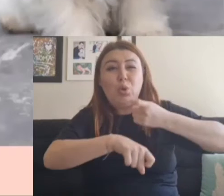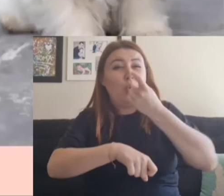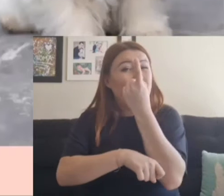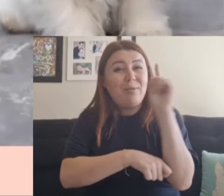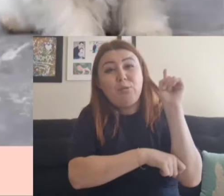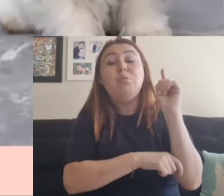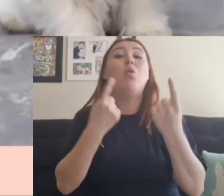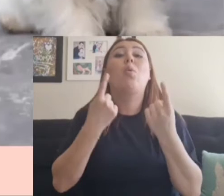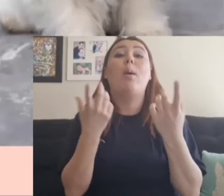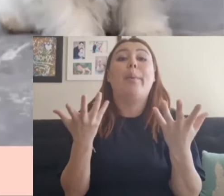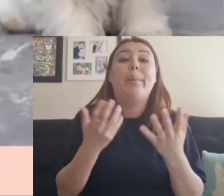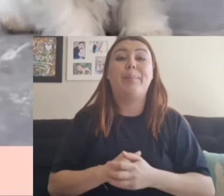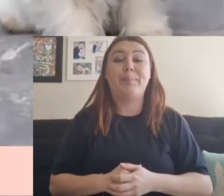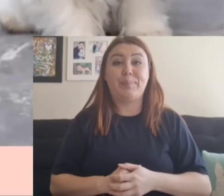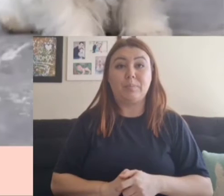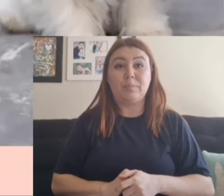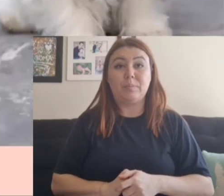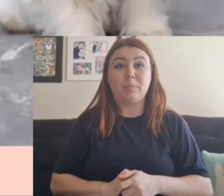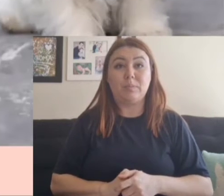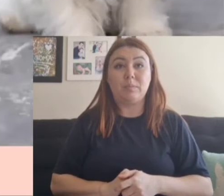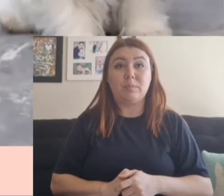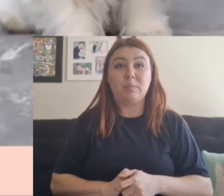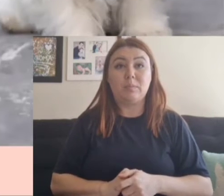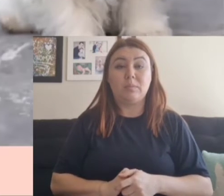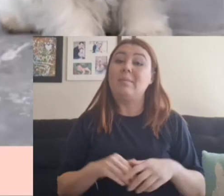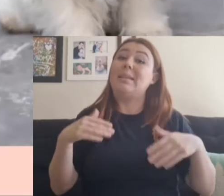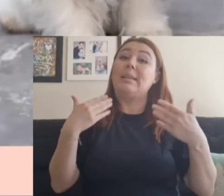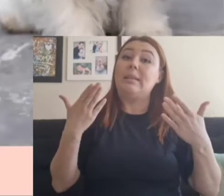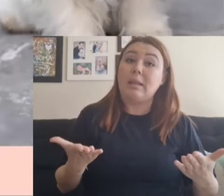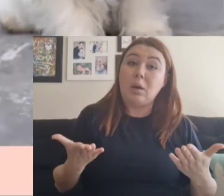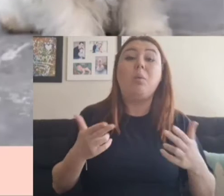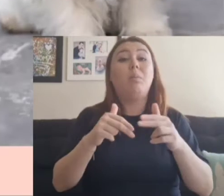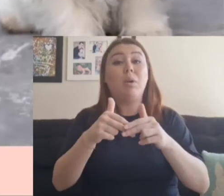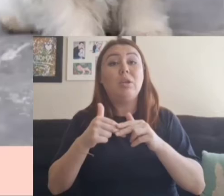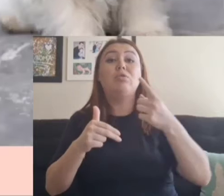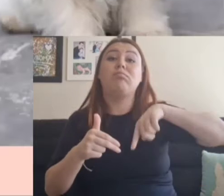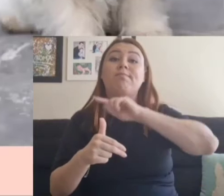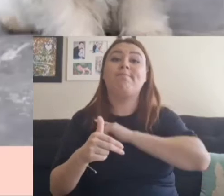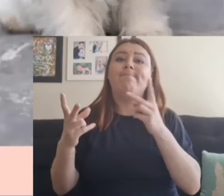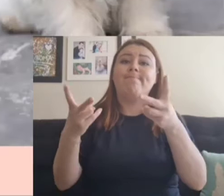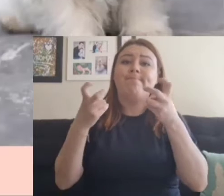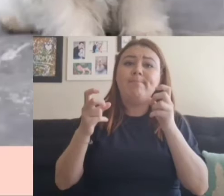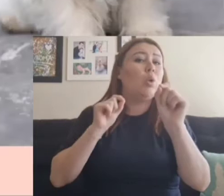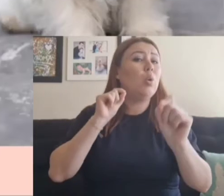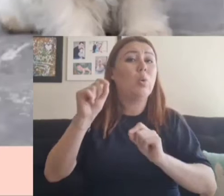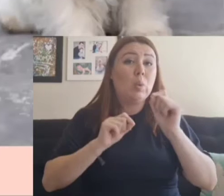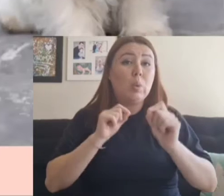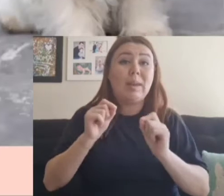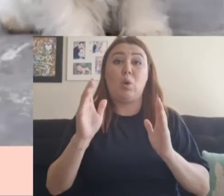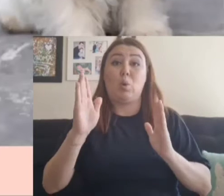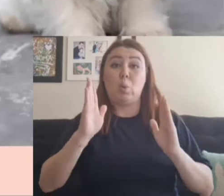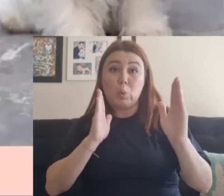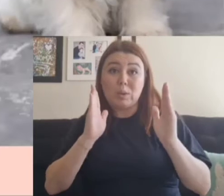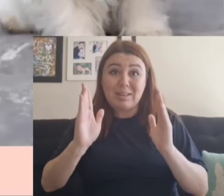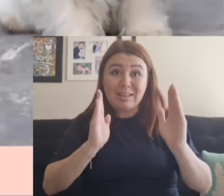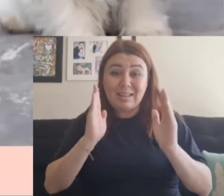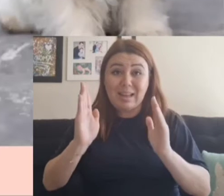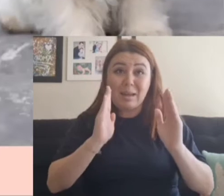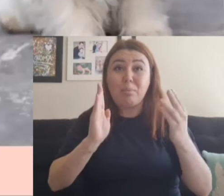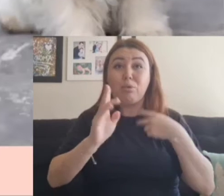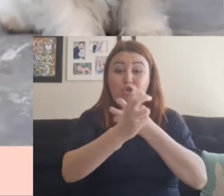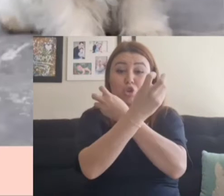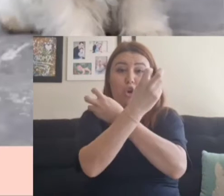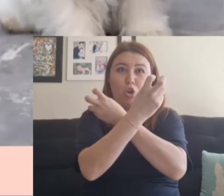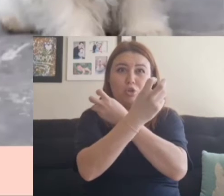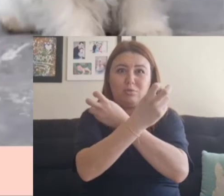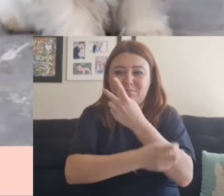Então, com isso, foi possível determinar que o tempo de aparecimento dos centros de ossificação é mais estreito que o tempo de fechamento deles. Ou seja, isso seria uma